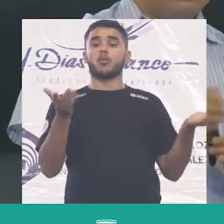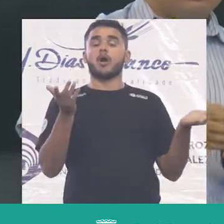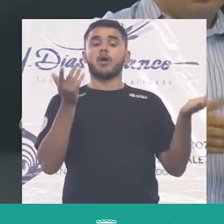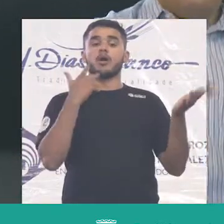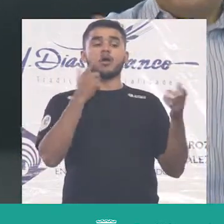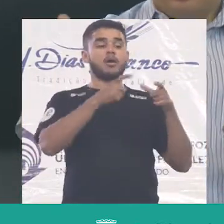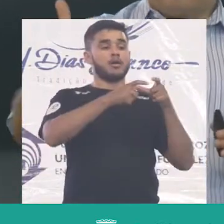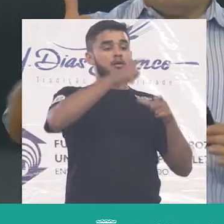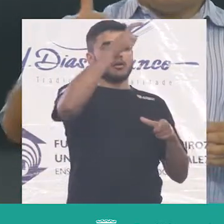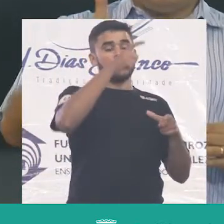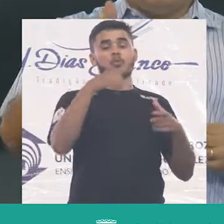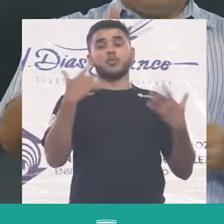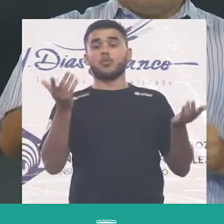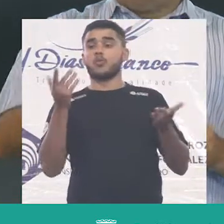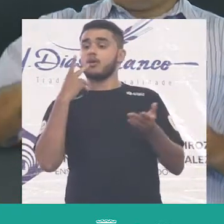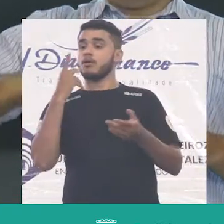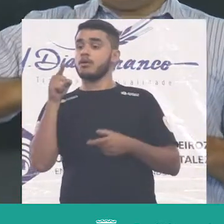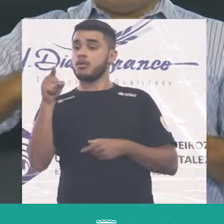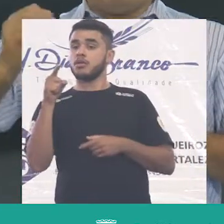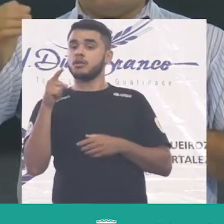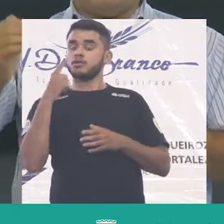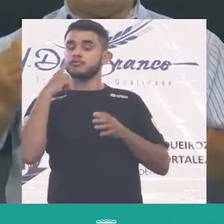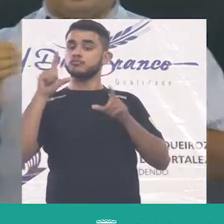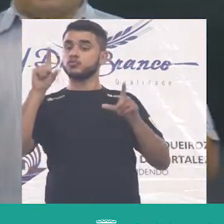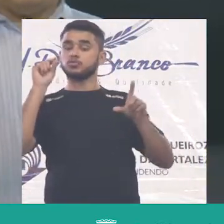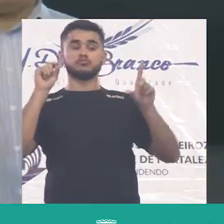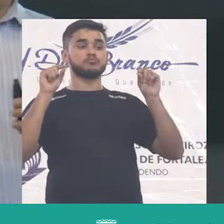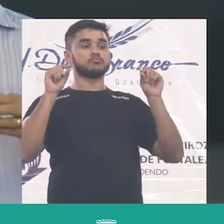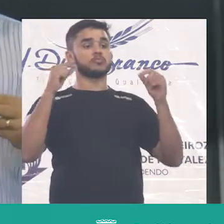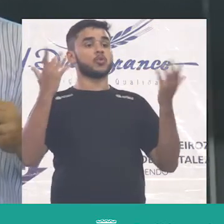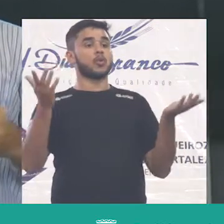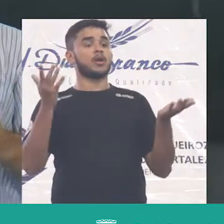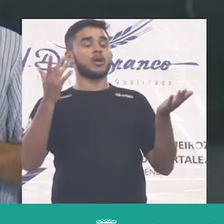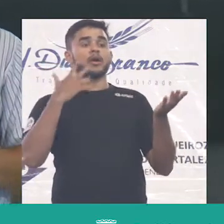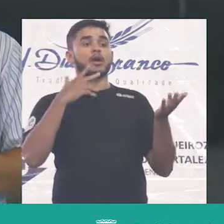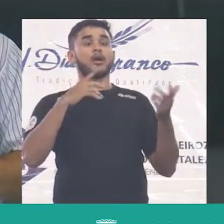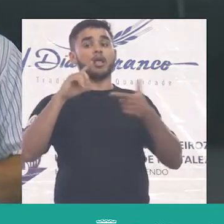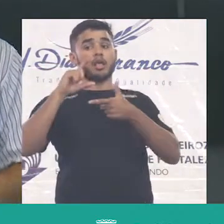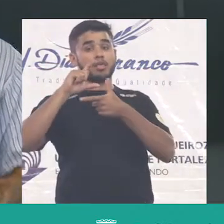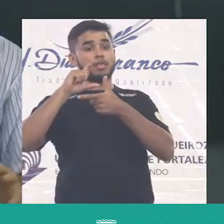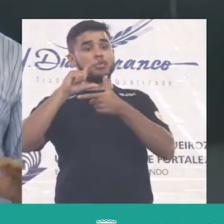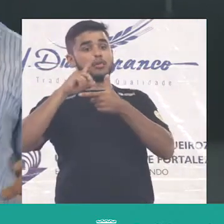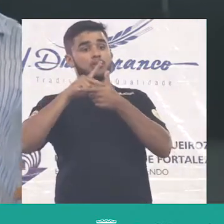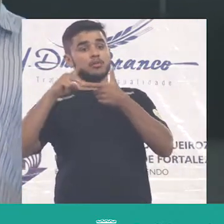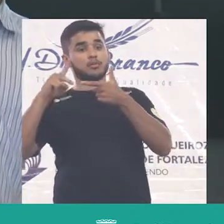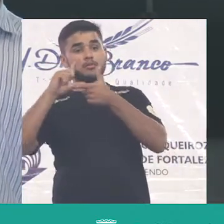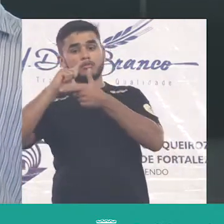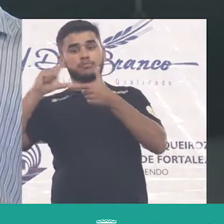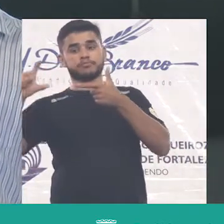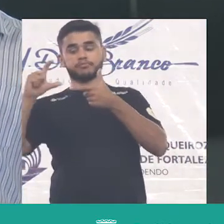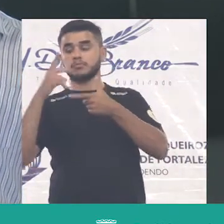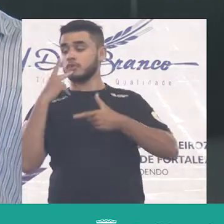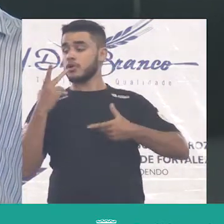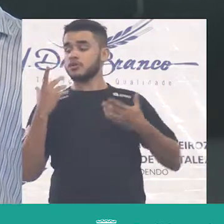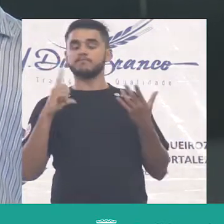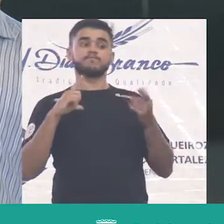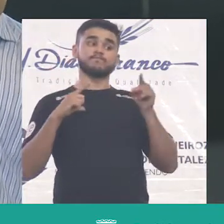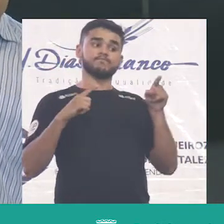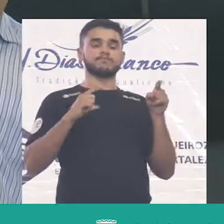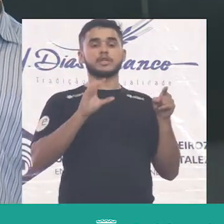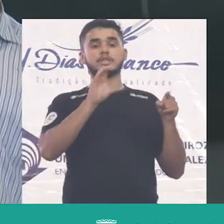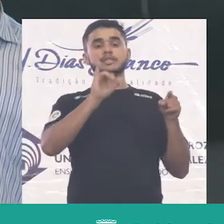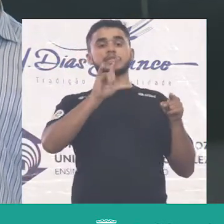área, o menor custo. E eu estou calculando a área de cada uma delas. Eu já descobri que a área do cilindro vale